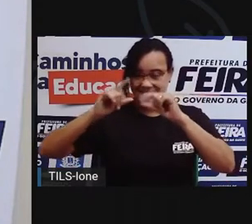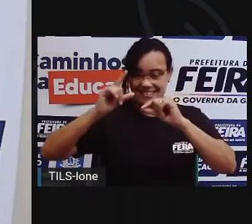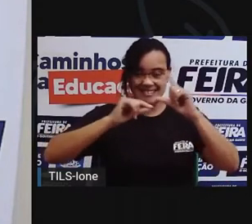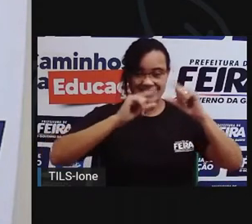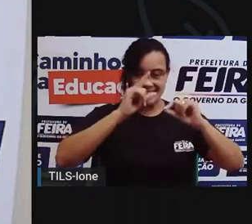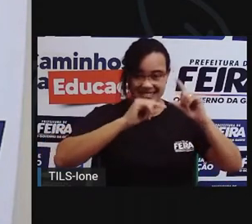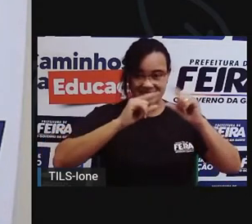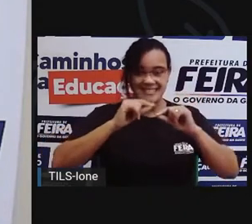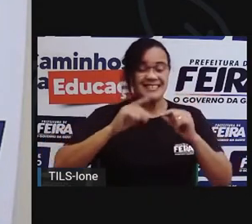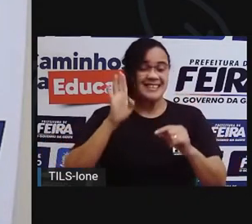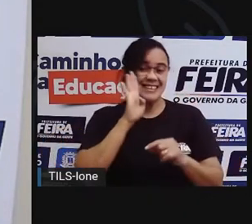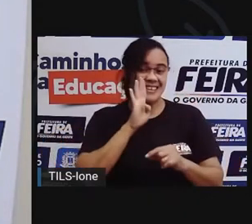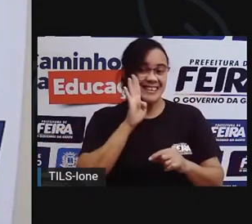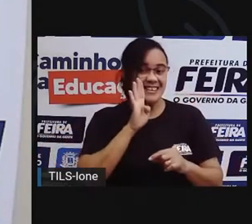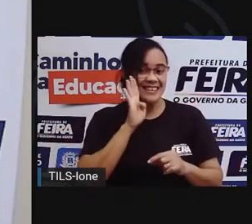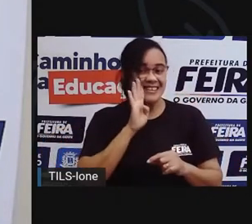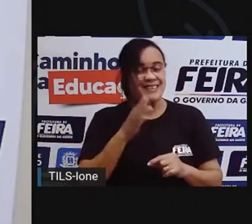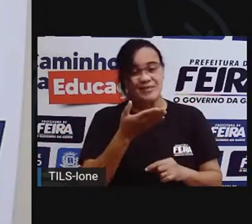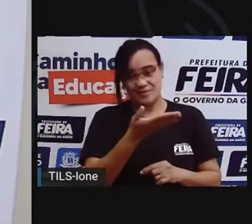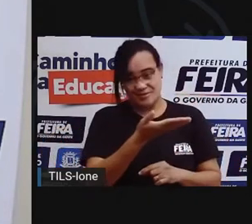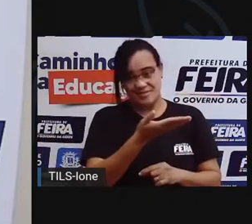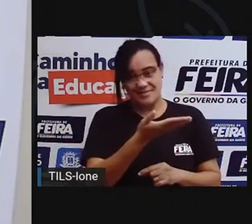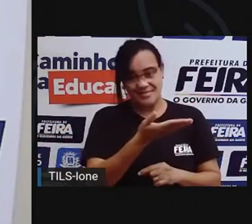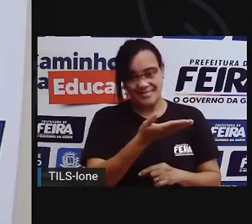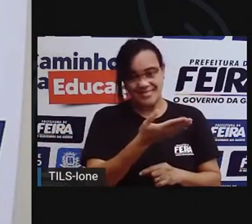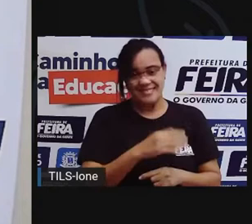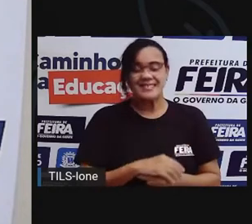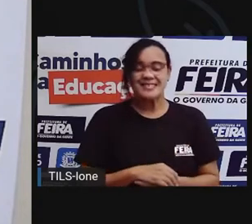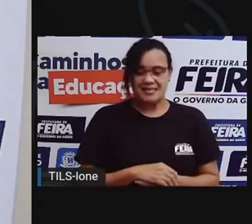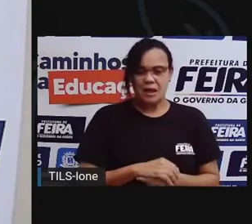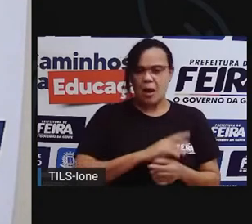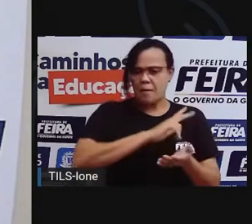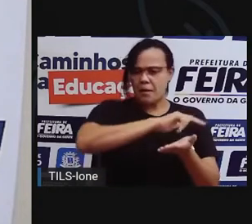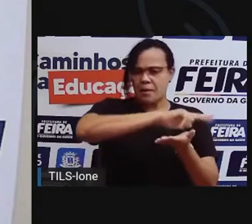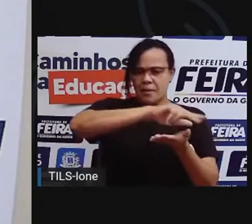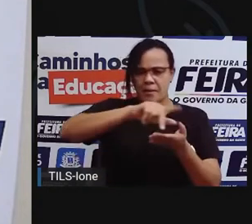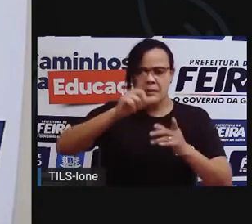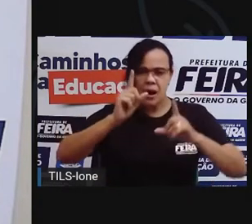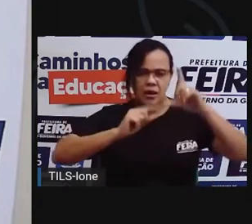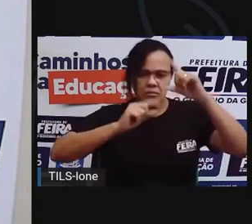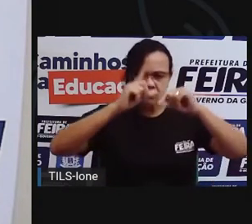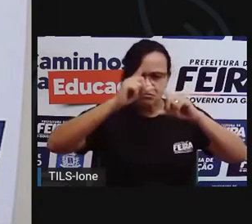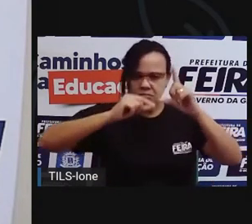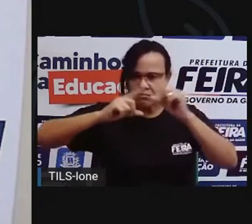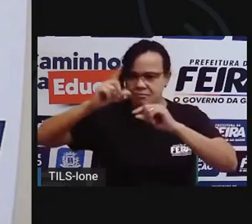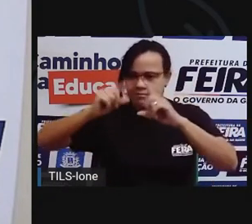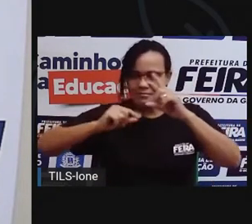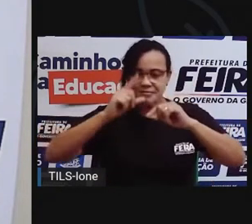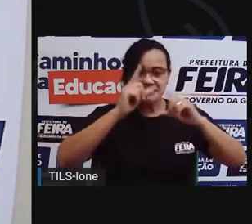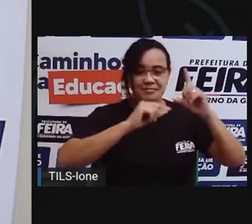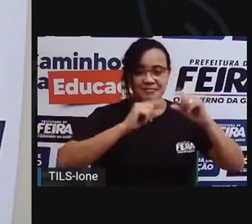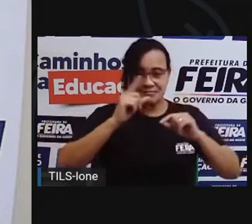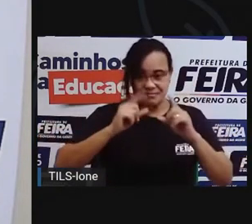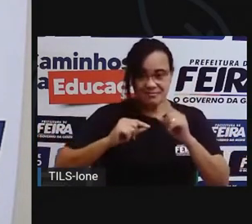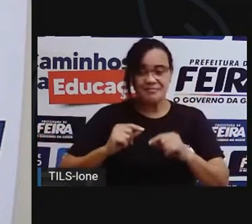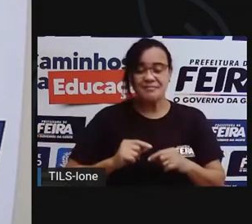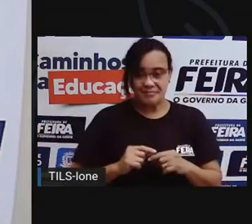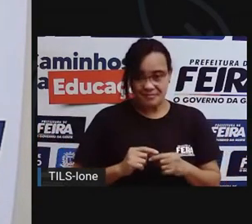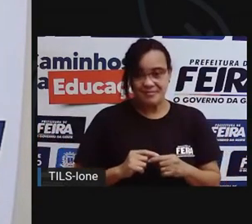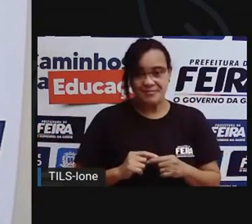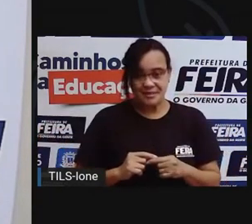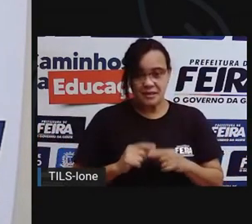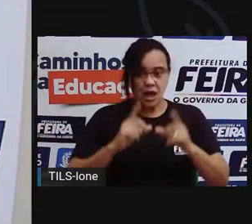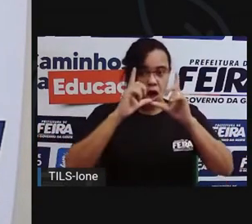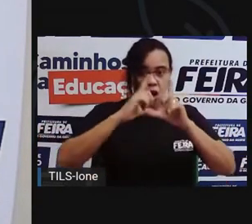E tá ficando bem legal. Várias estrelas. Vou desenhar, inclusive, uma